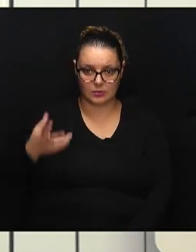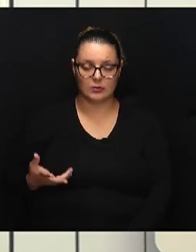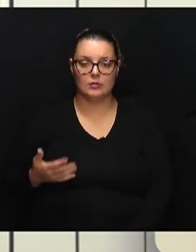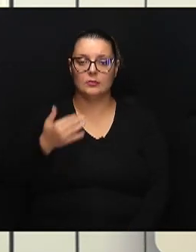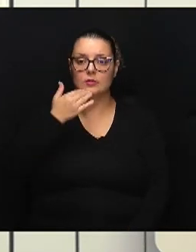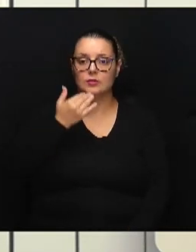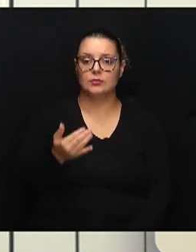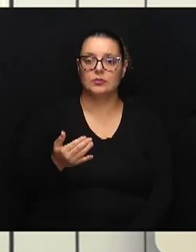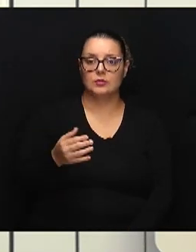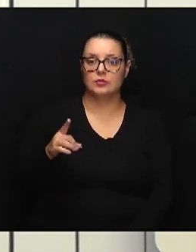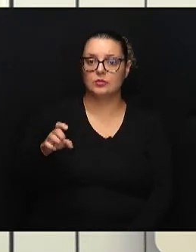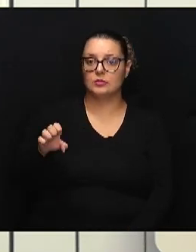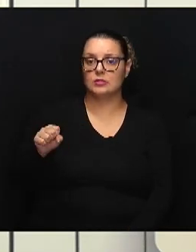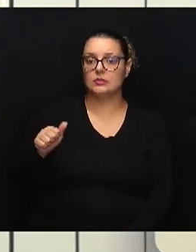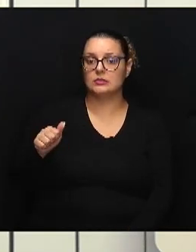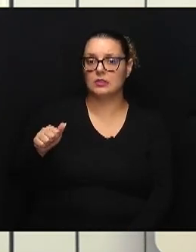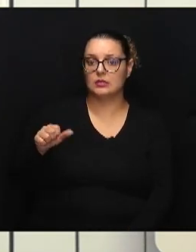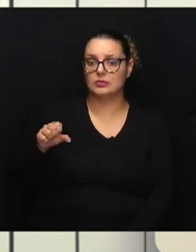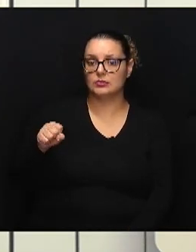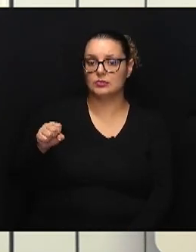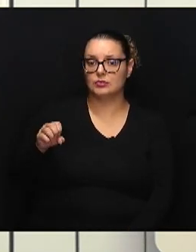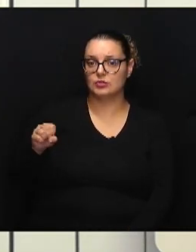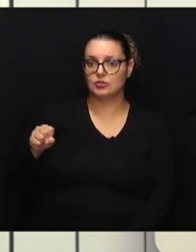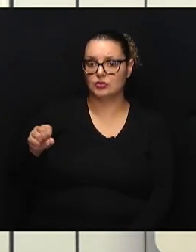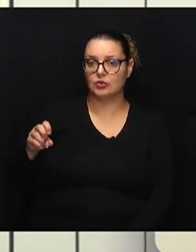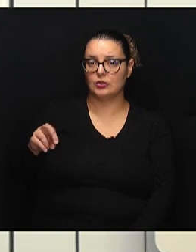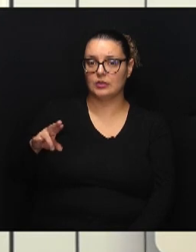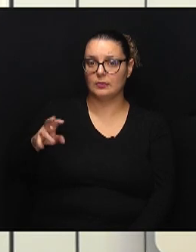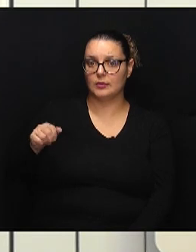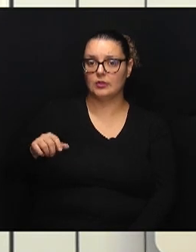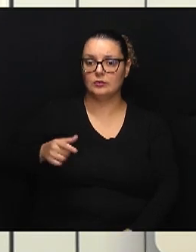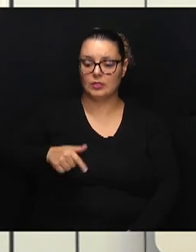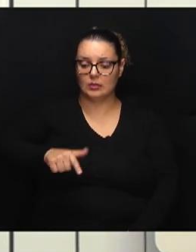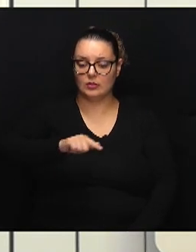o desassoreamento da Lagoa do Parque Jambeiro.